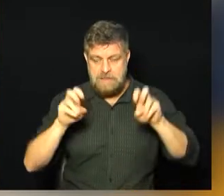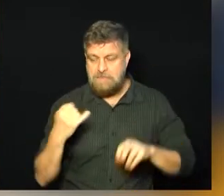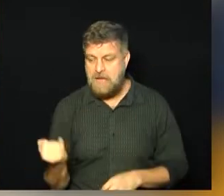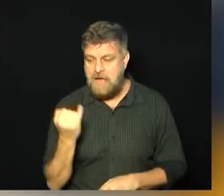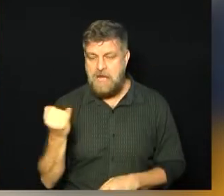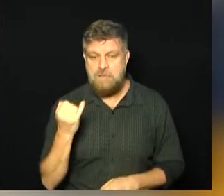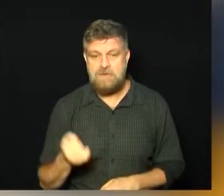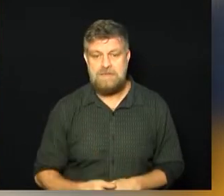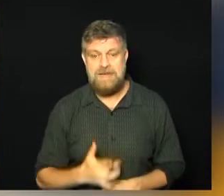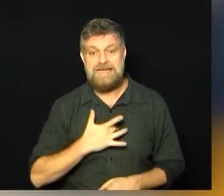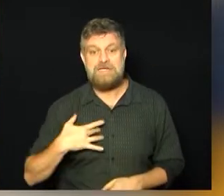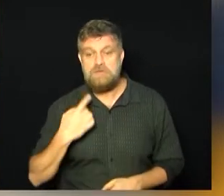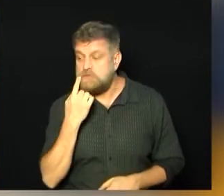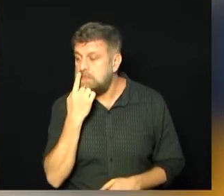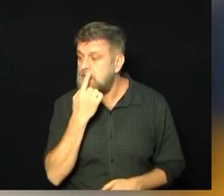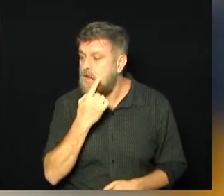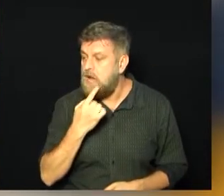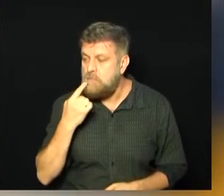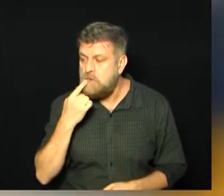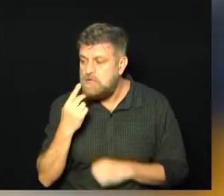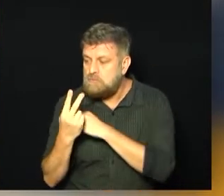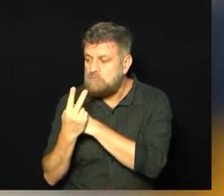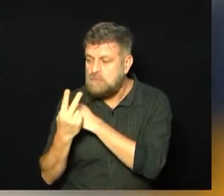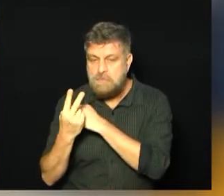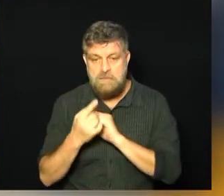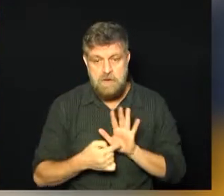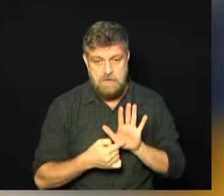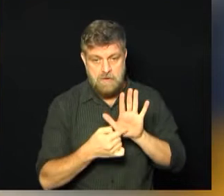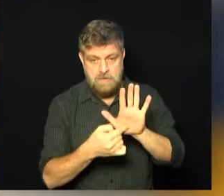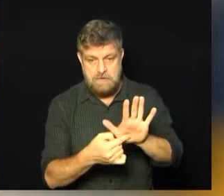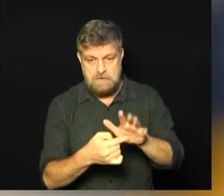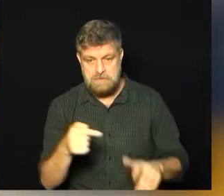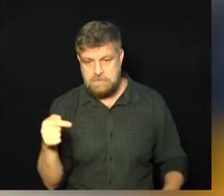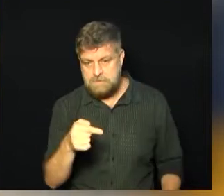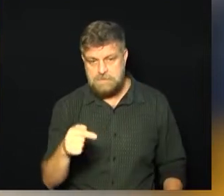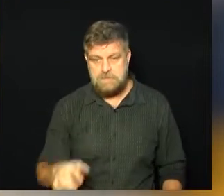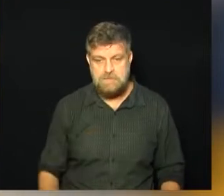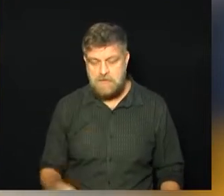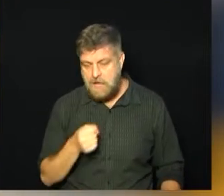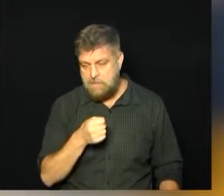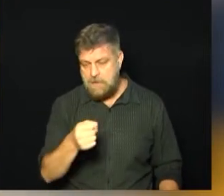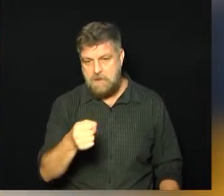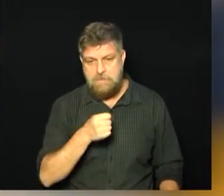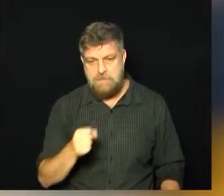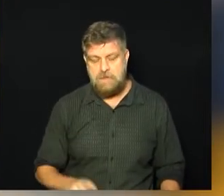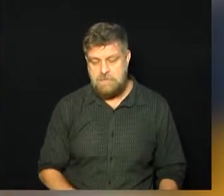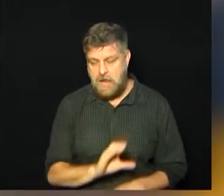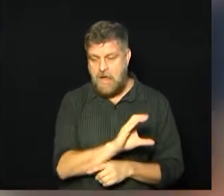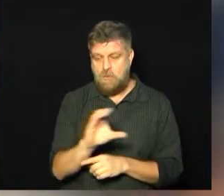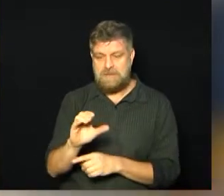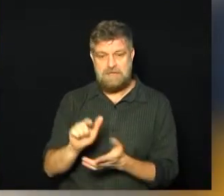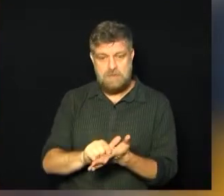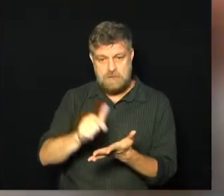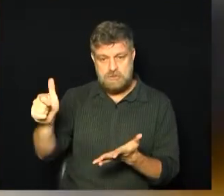da saúde bucal, e foi apresentado, capitaneada pela nossa coordenadora de